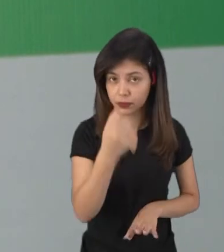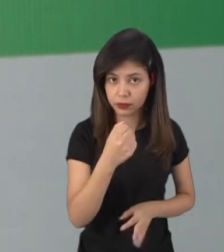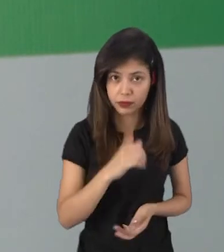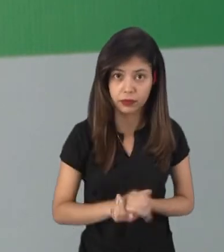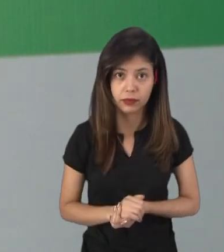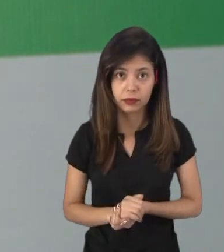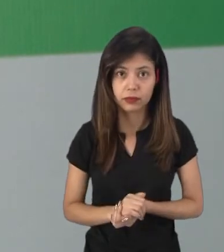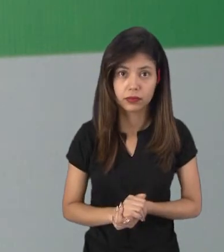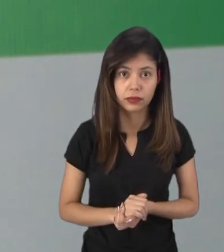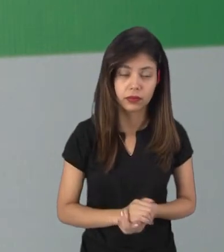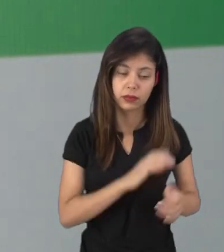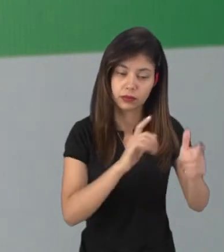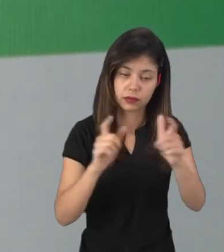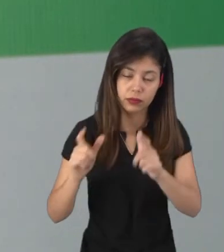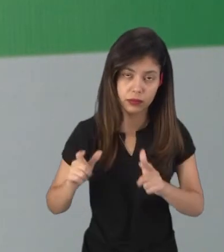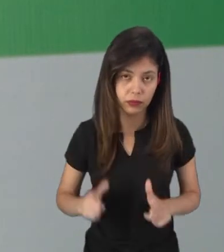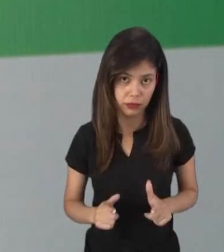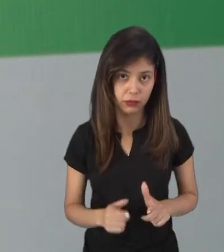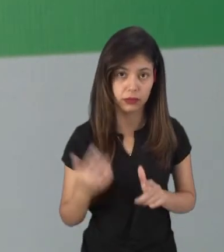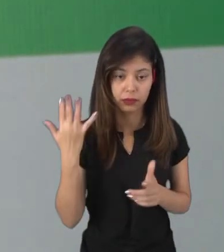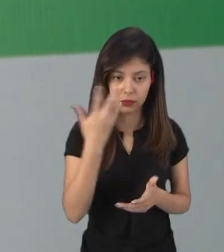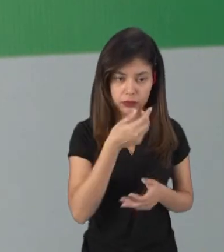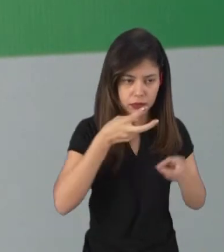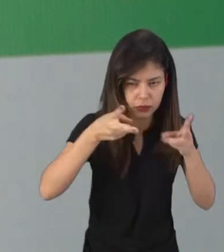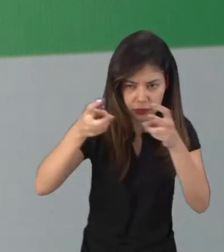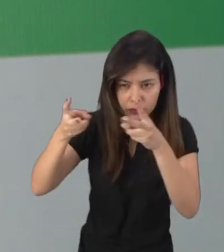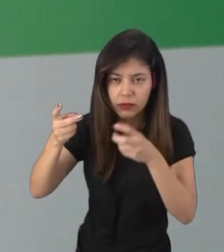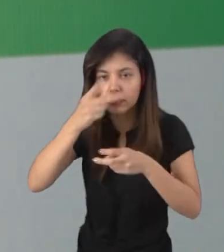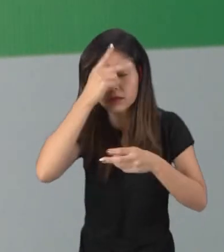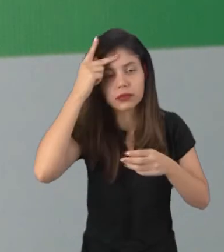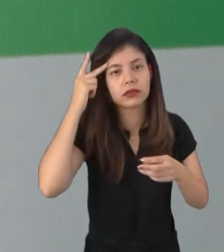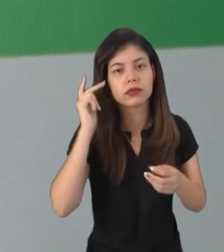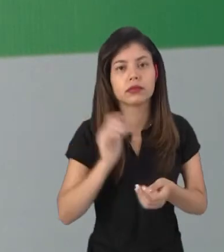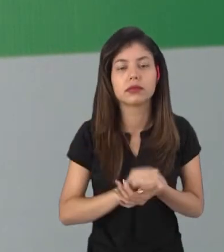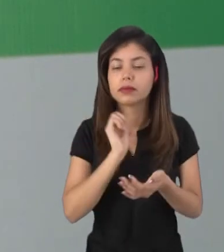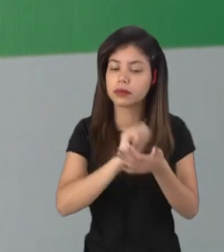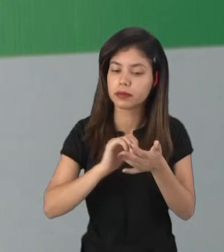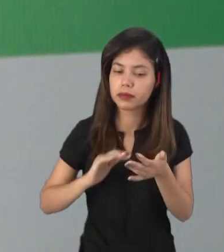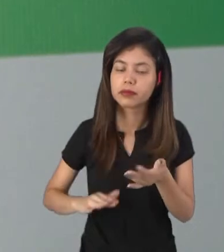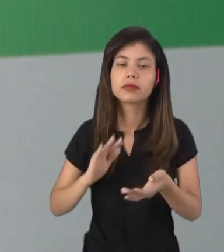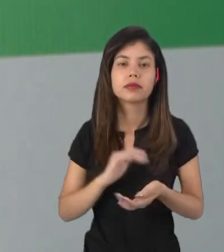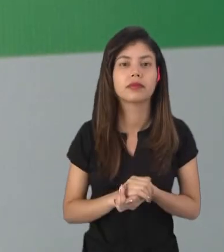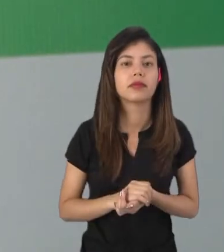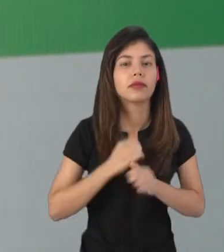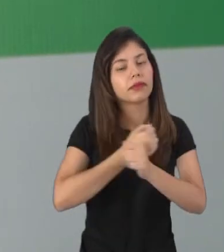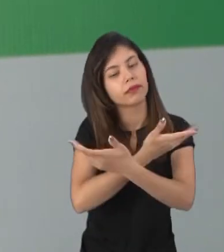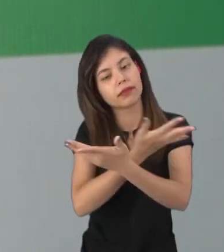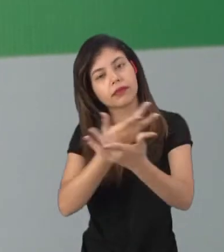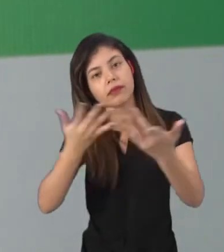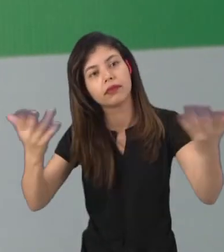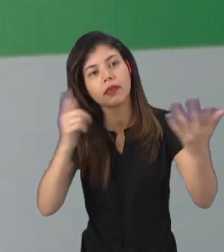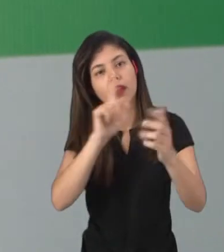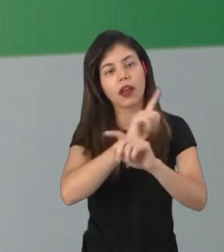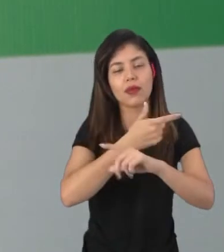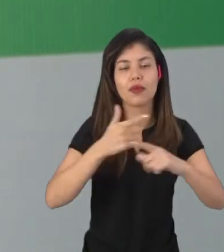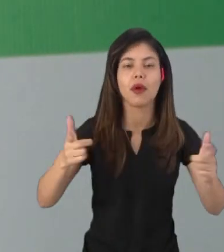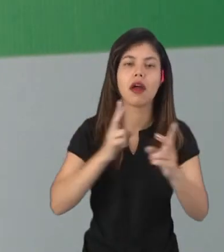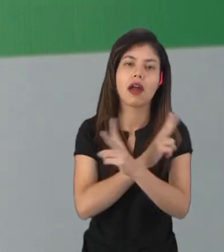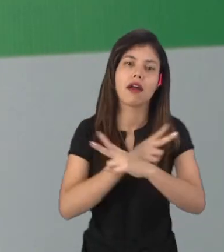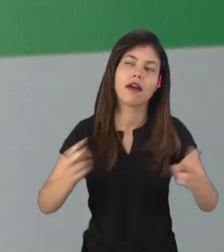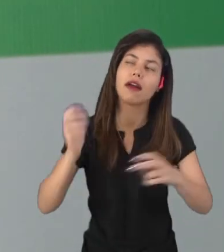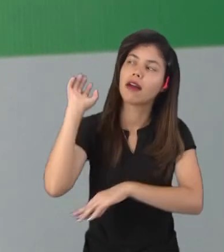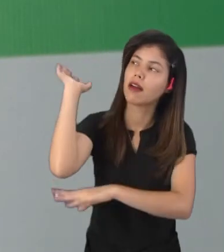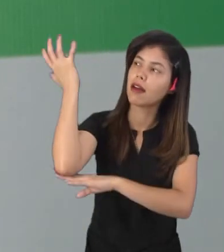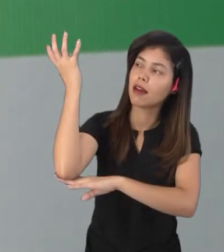poder de humanizar as cidades, atraindo as pessoas para atividades ao ar livre. Além